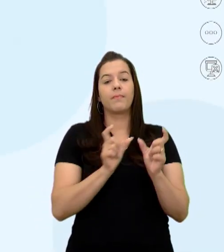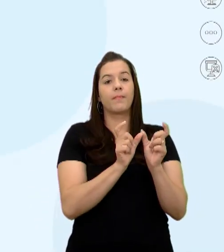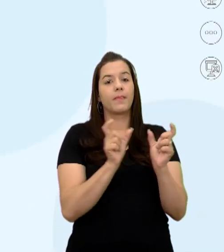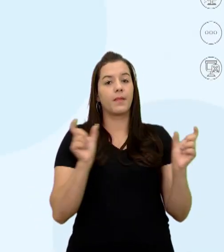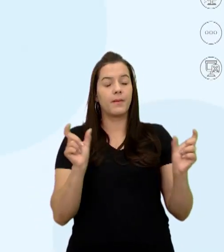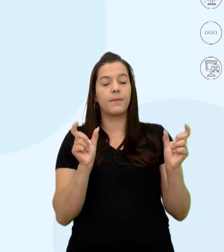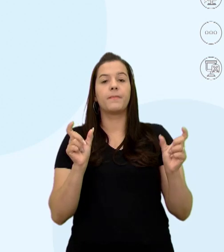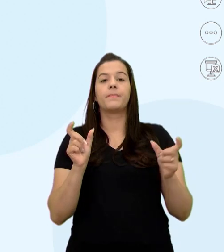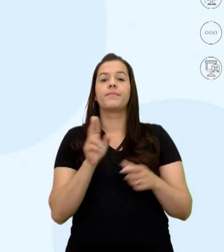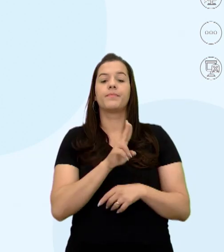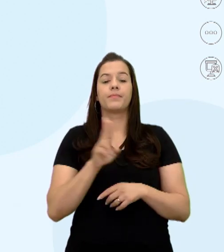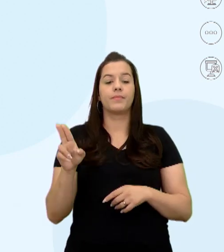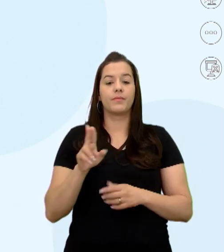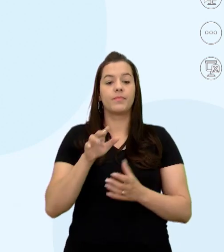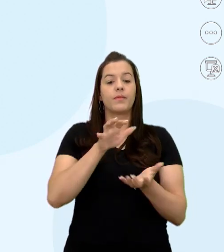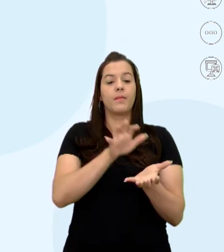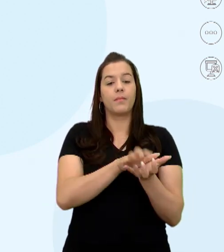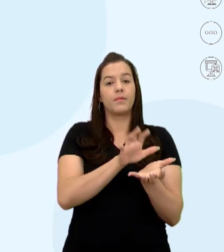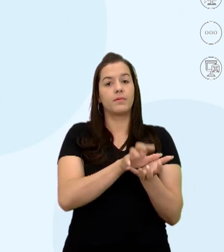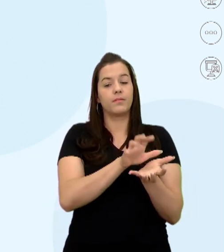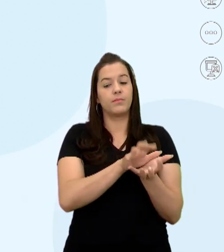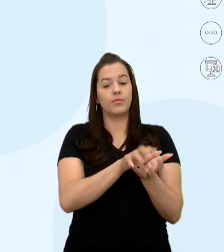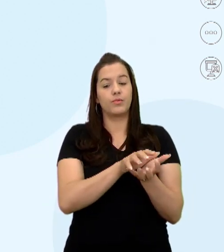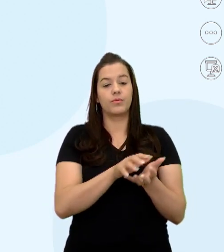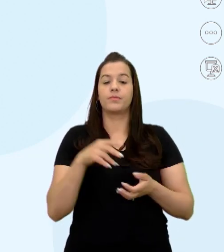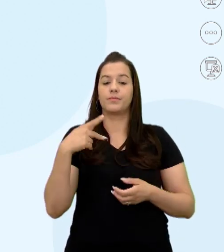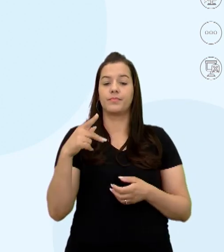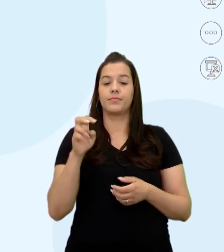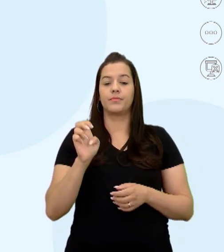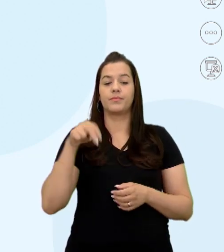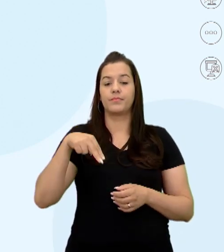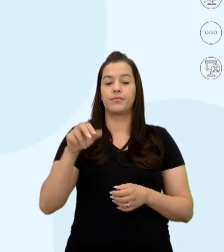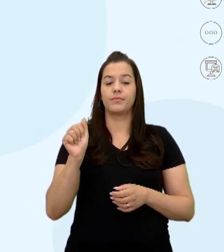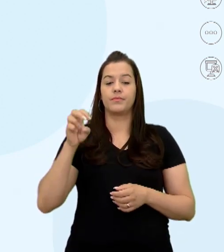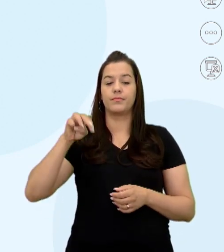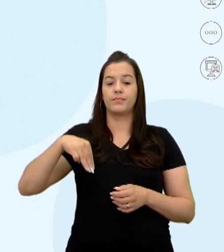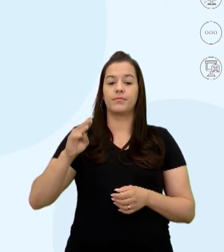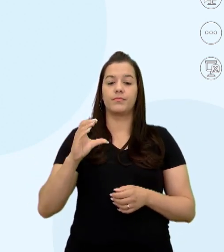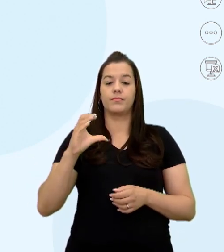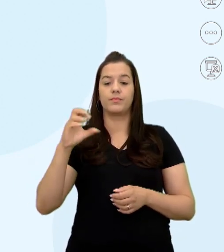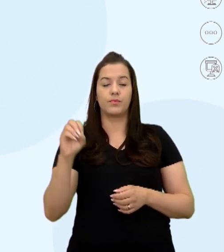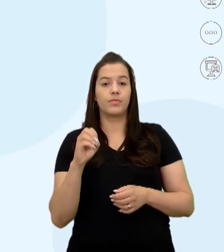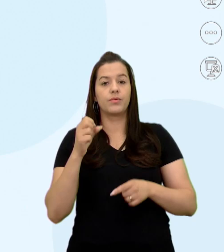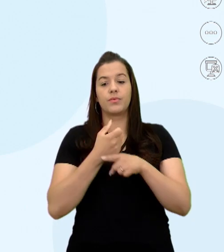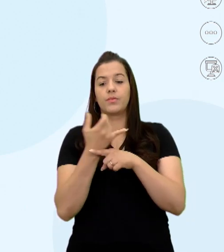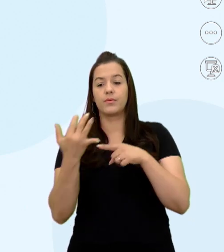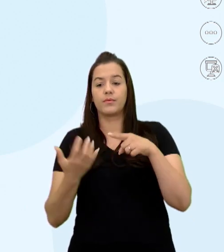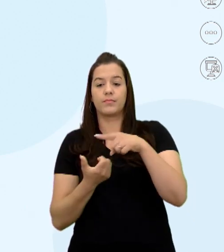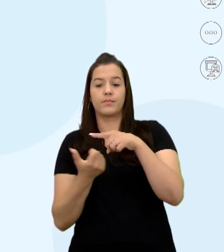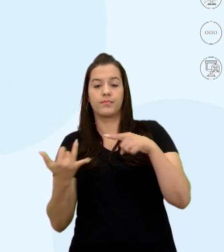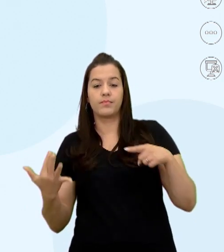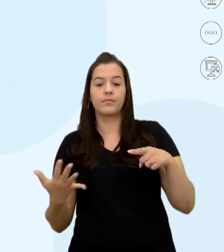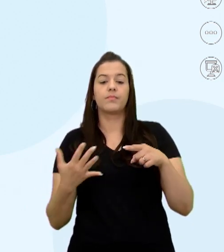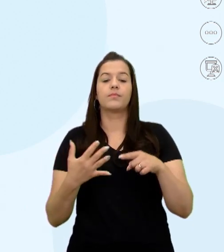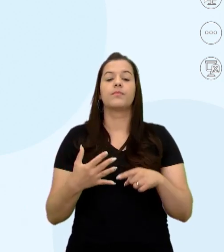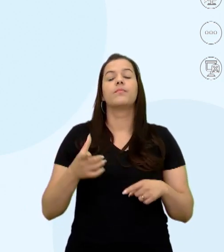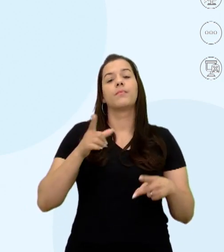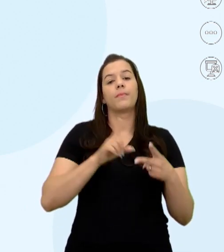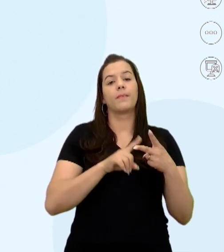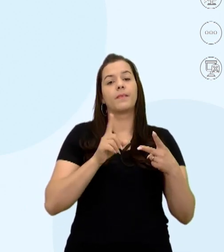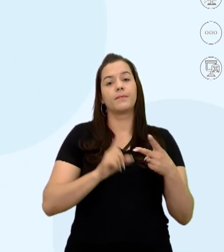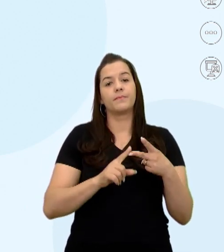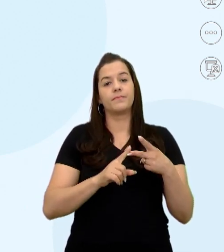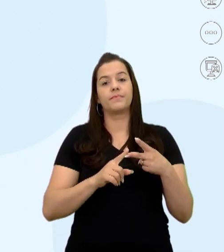que formam o nome do estado de Pernambuco. Expresse na forma de fração, na forma